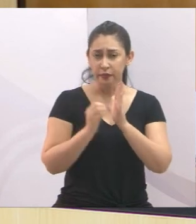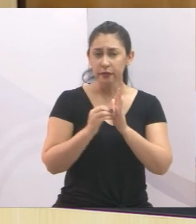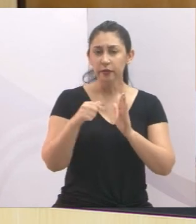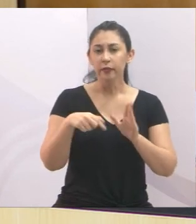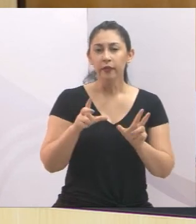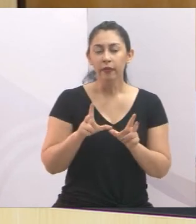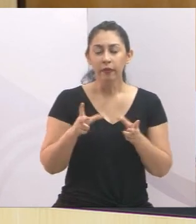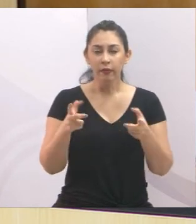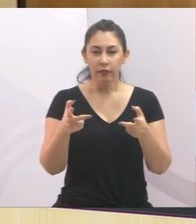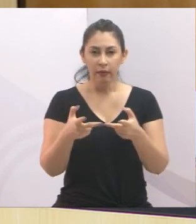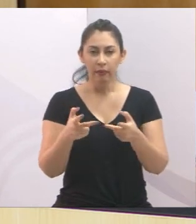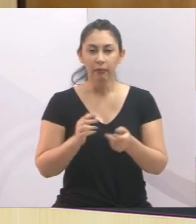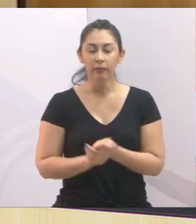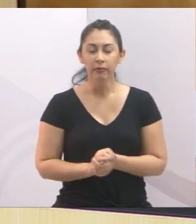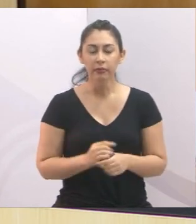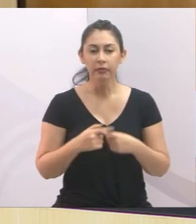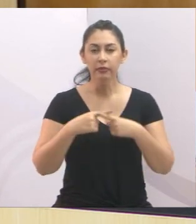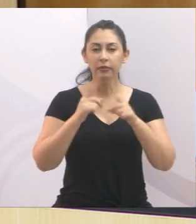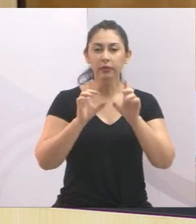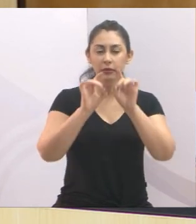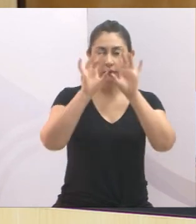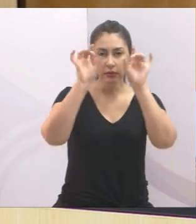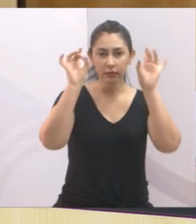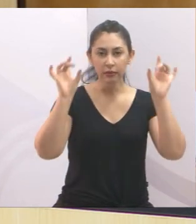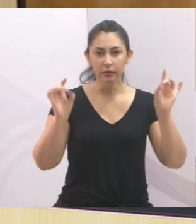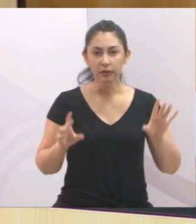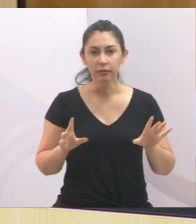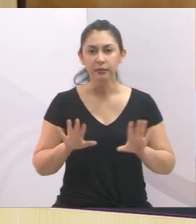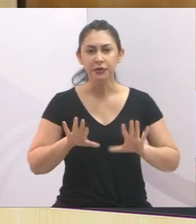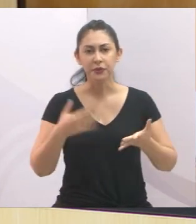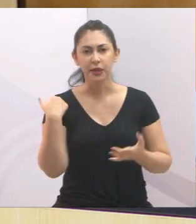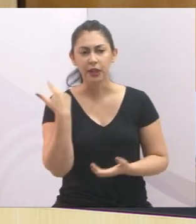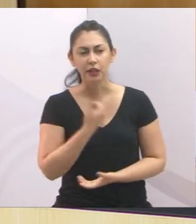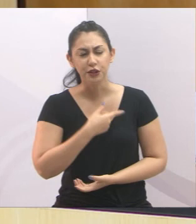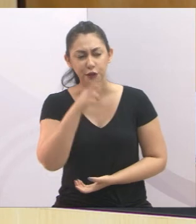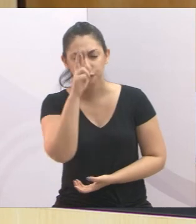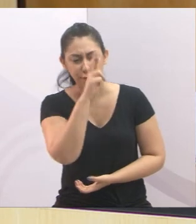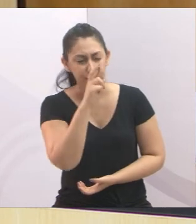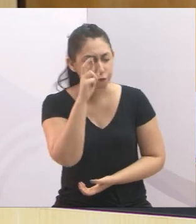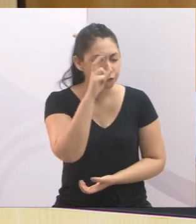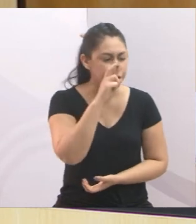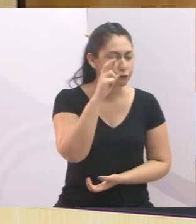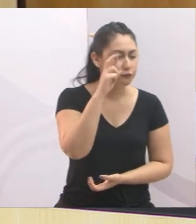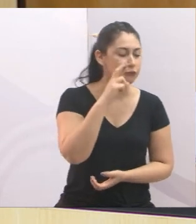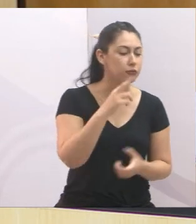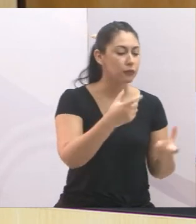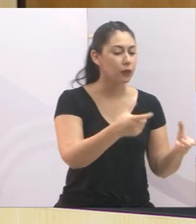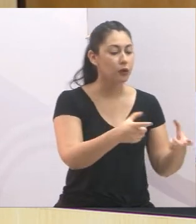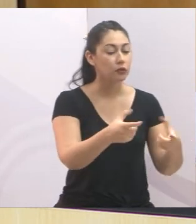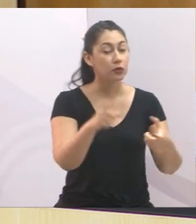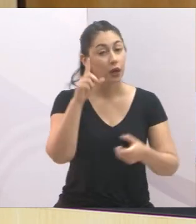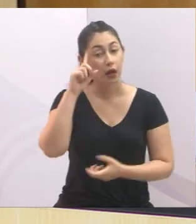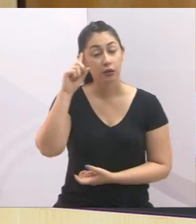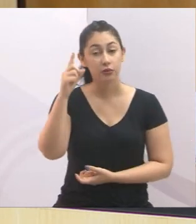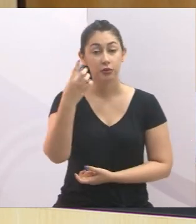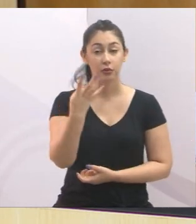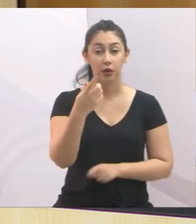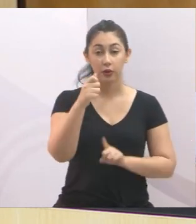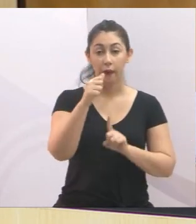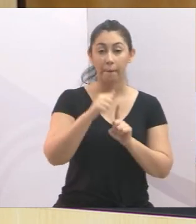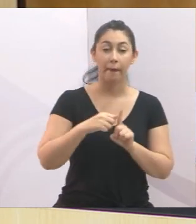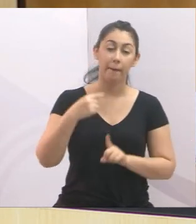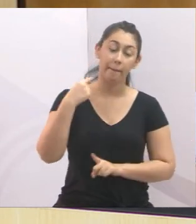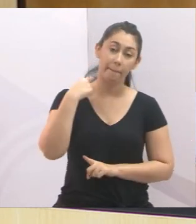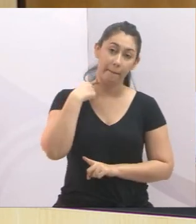Legislativa Municipal, mas em especial em vistoria acompanhada realizada nos locais em 4 de maio de 2018,